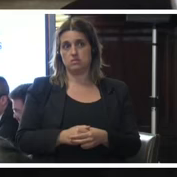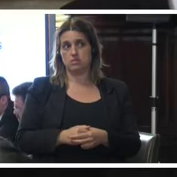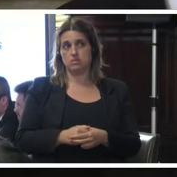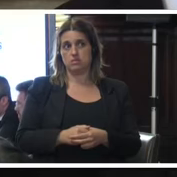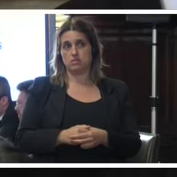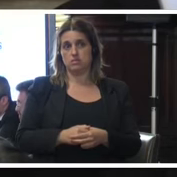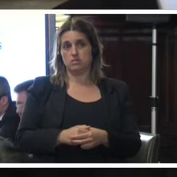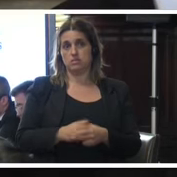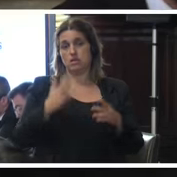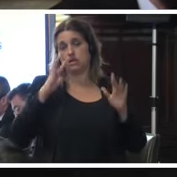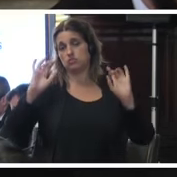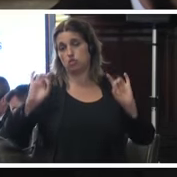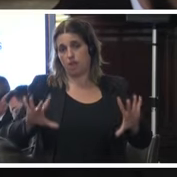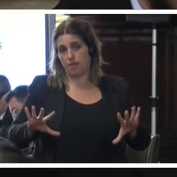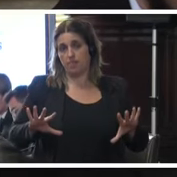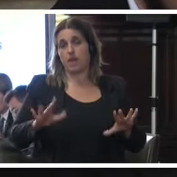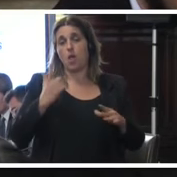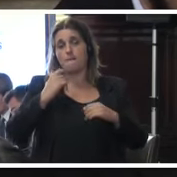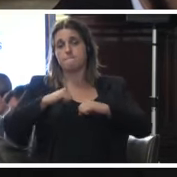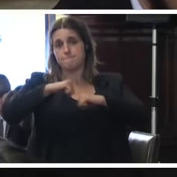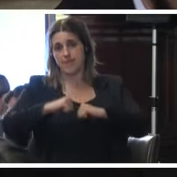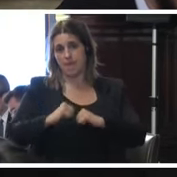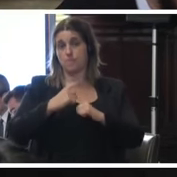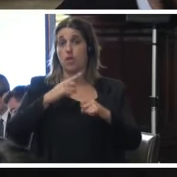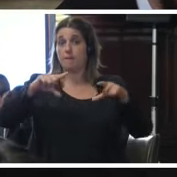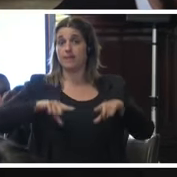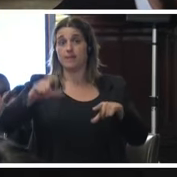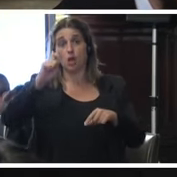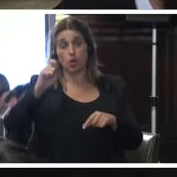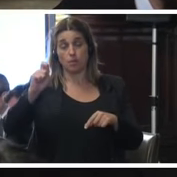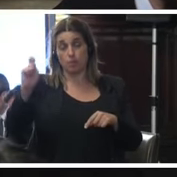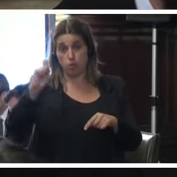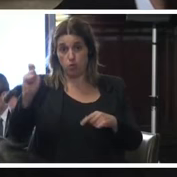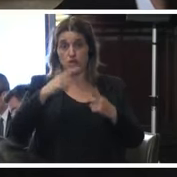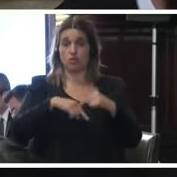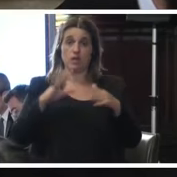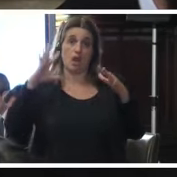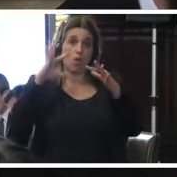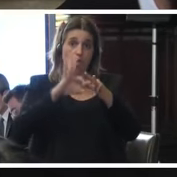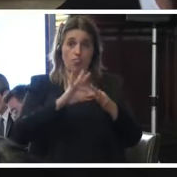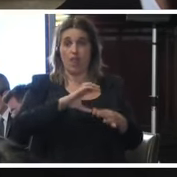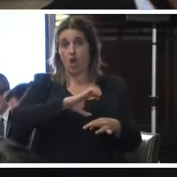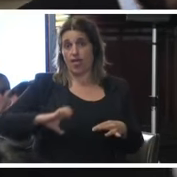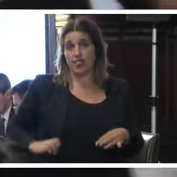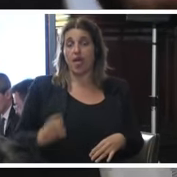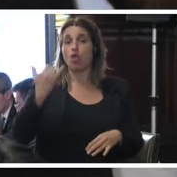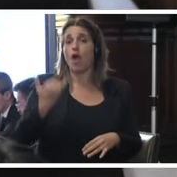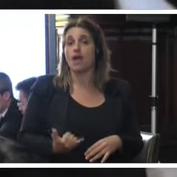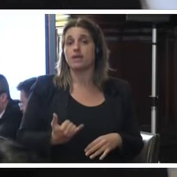Somente os membros do Ministério Público da União ou dos Estados têm atribuição de